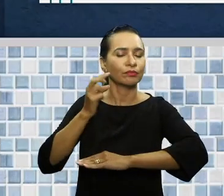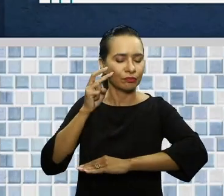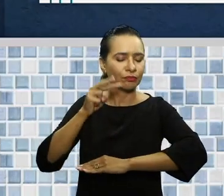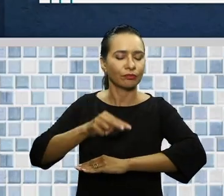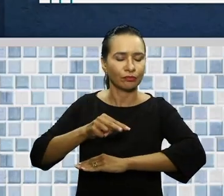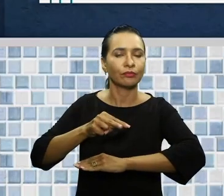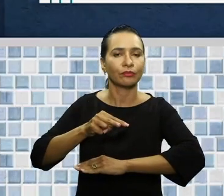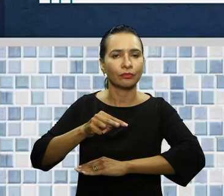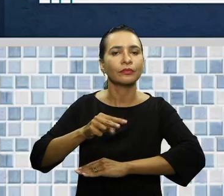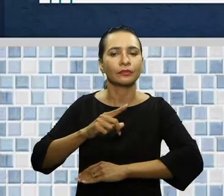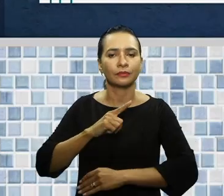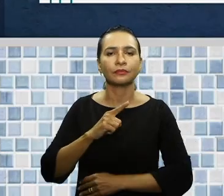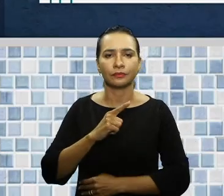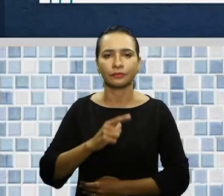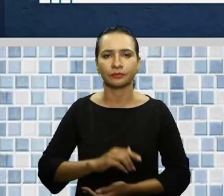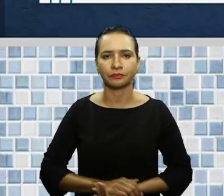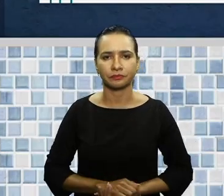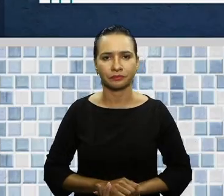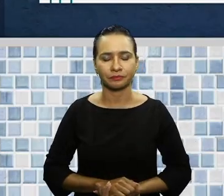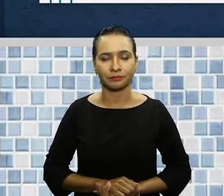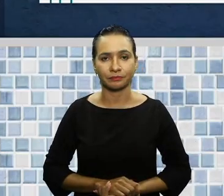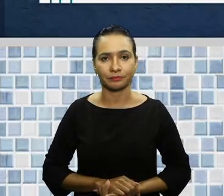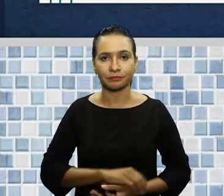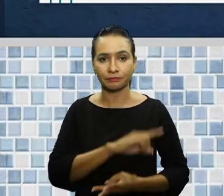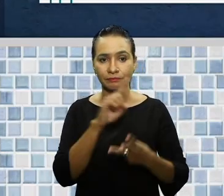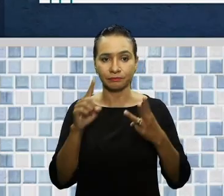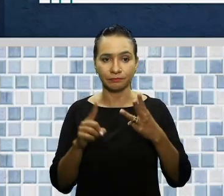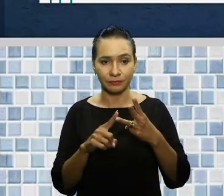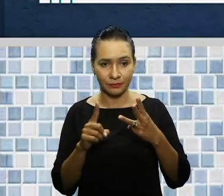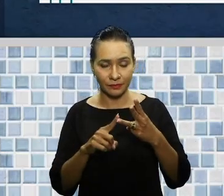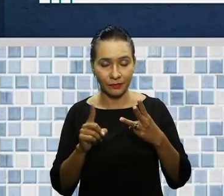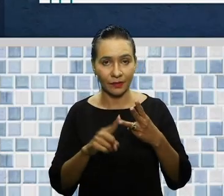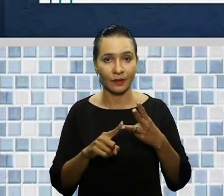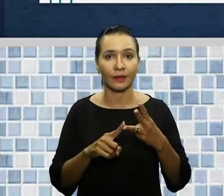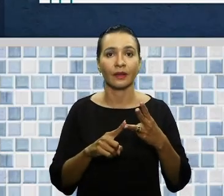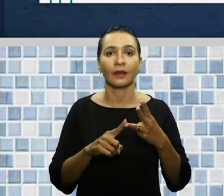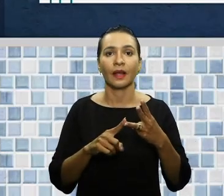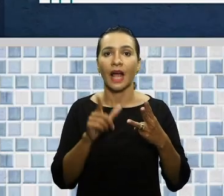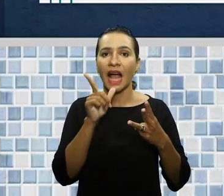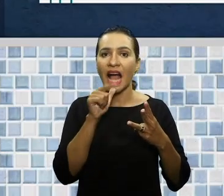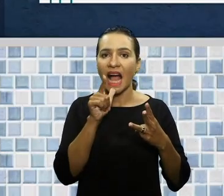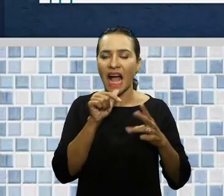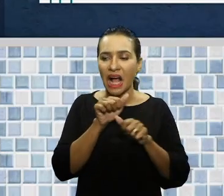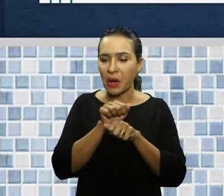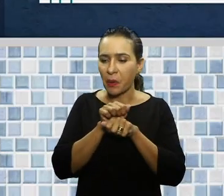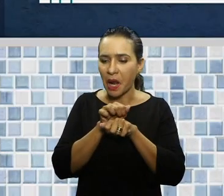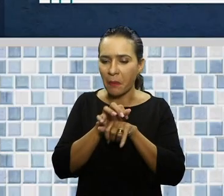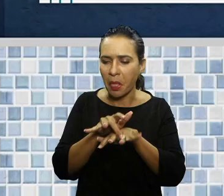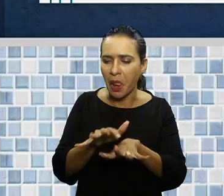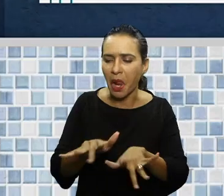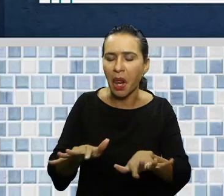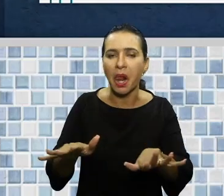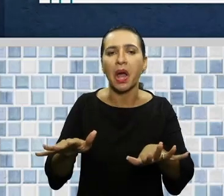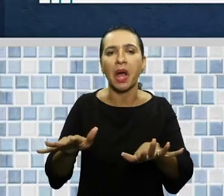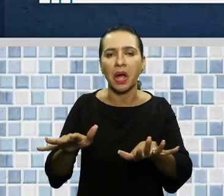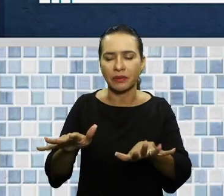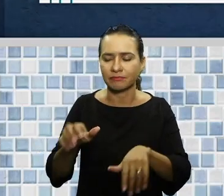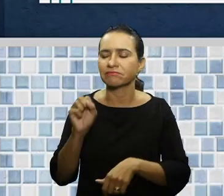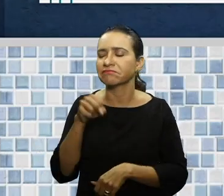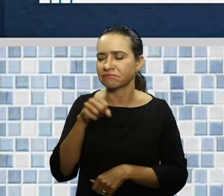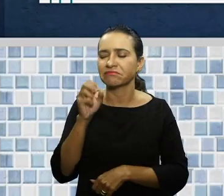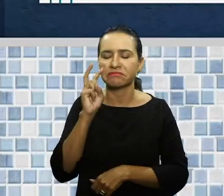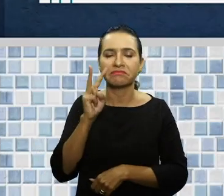normalmente passa também água servida. Má utilização e desperdício de água. Eu acho que em todos os bairros a